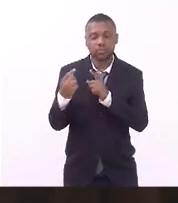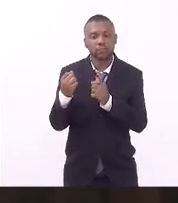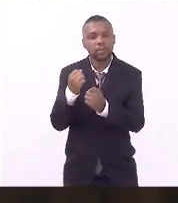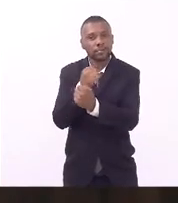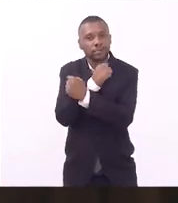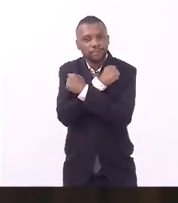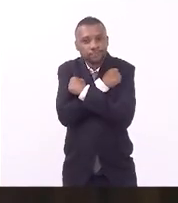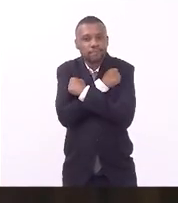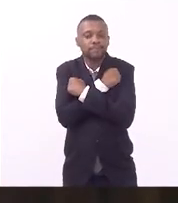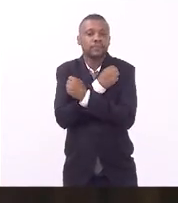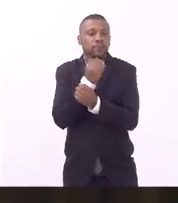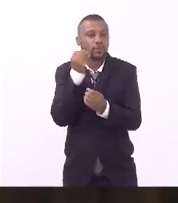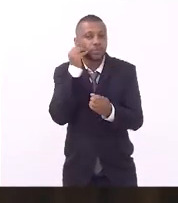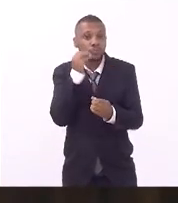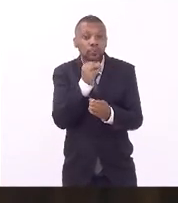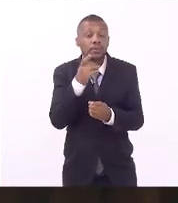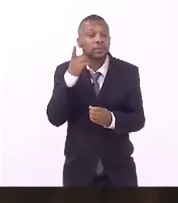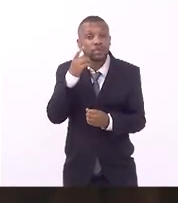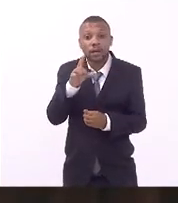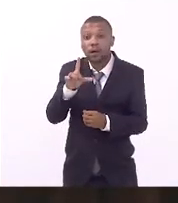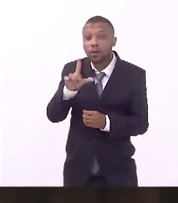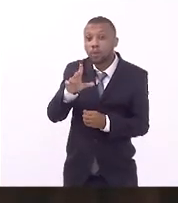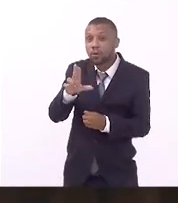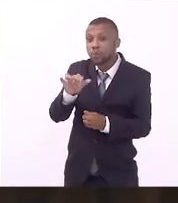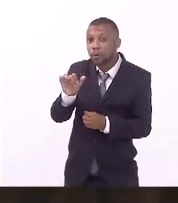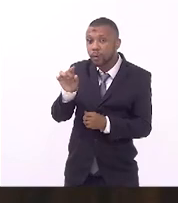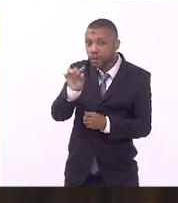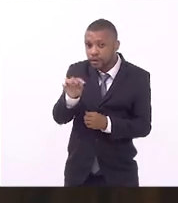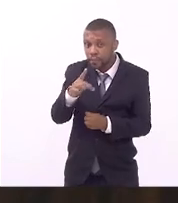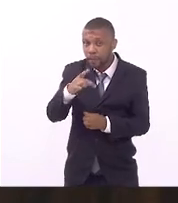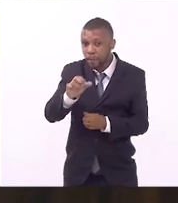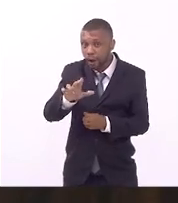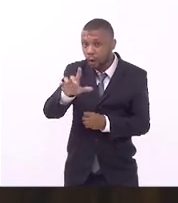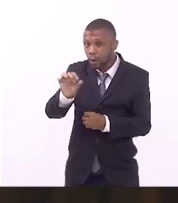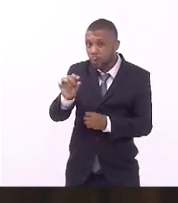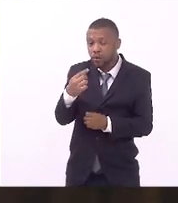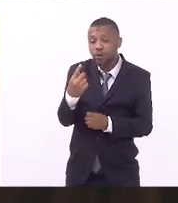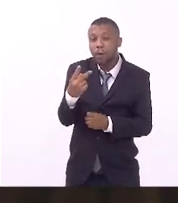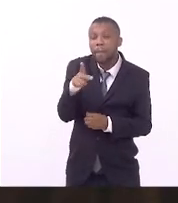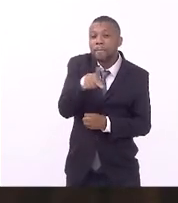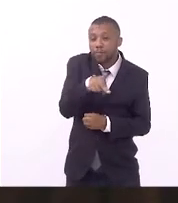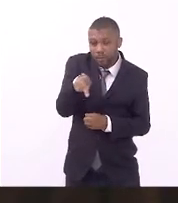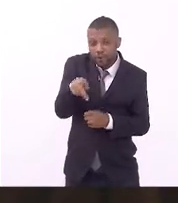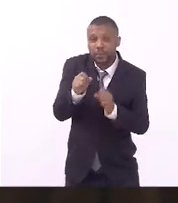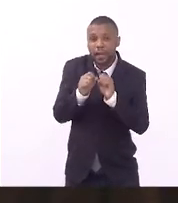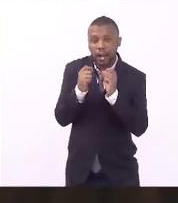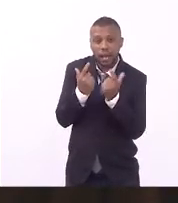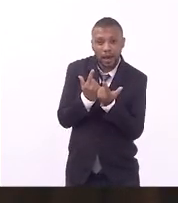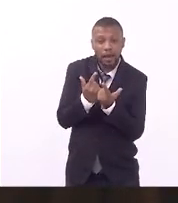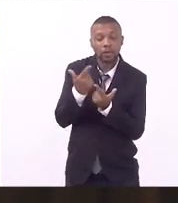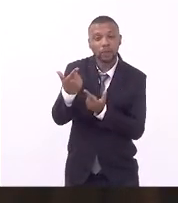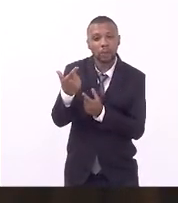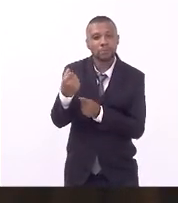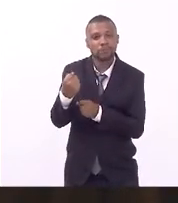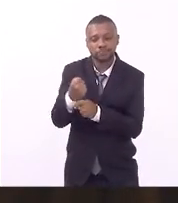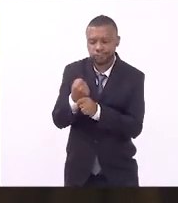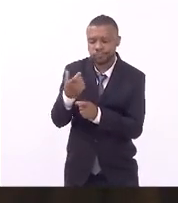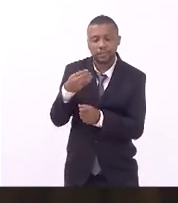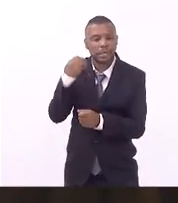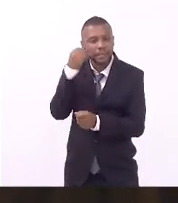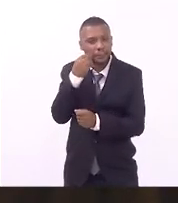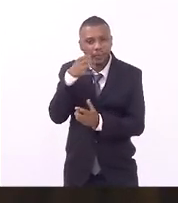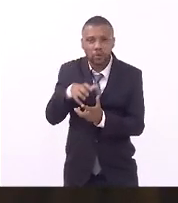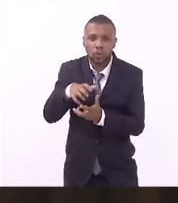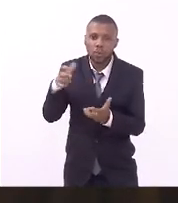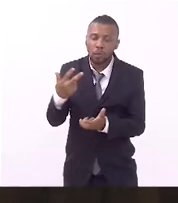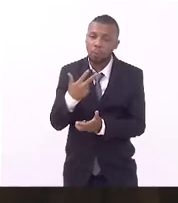no Pajé, o deputado Luiz Paulo Corrêa da Rocha, nosso professor aqui da casa, nosso decano, queridíssimo, não